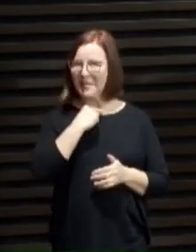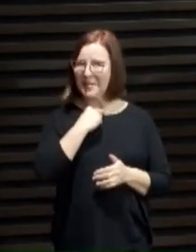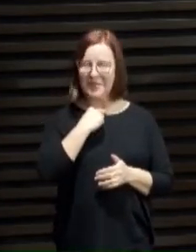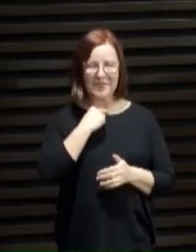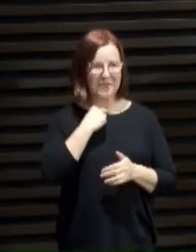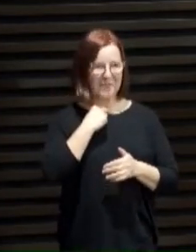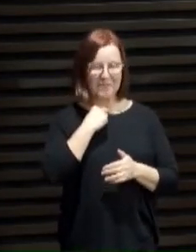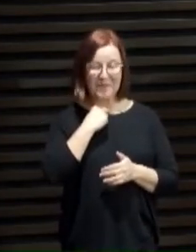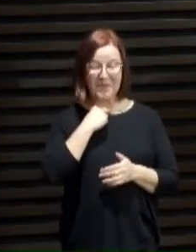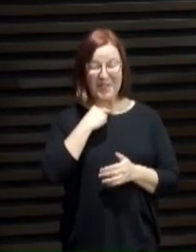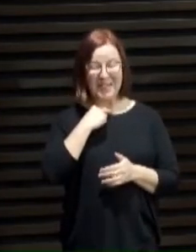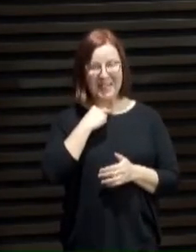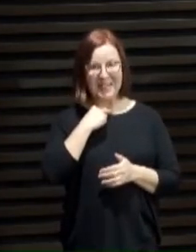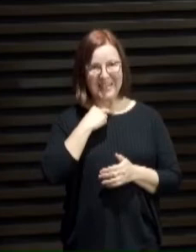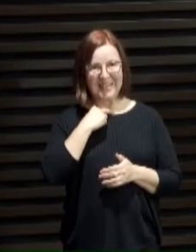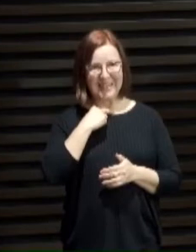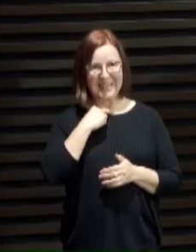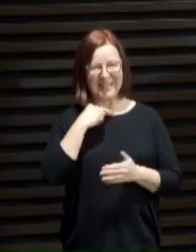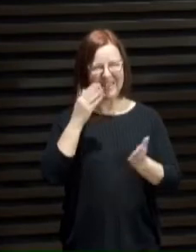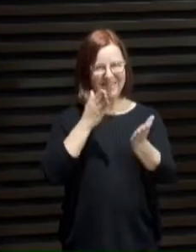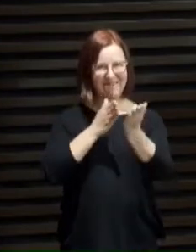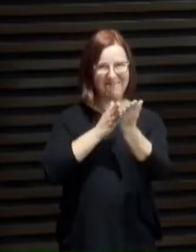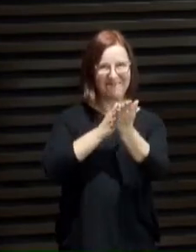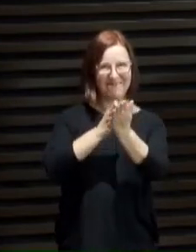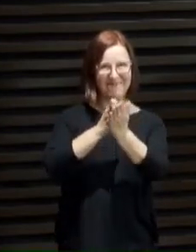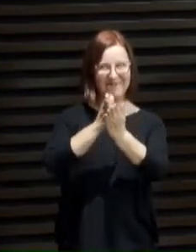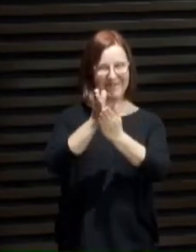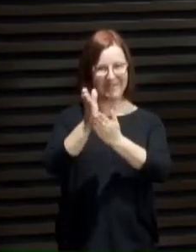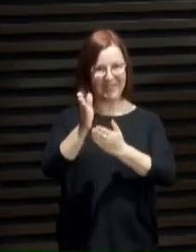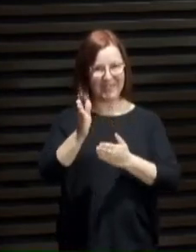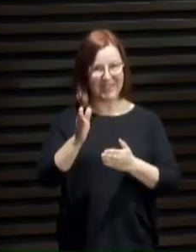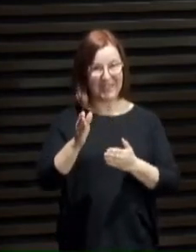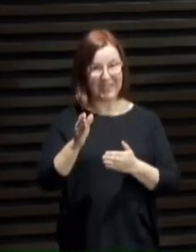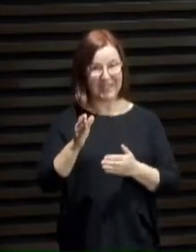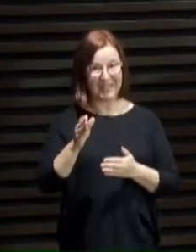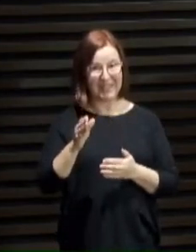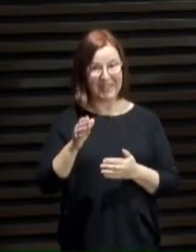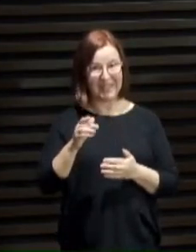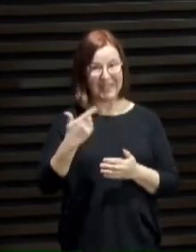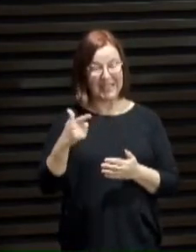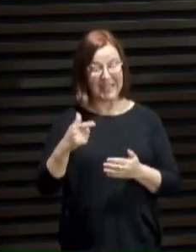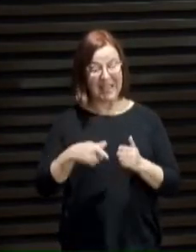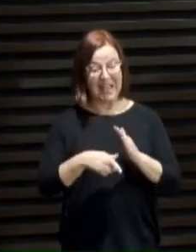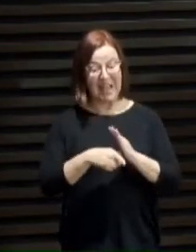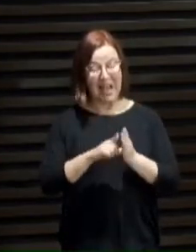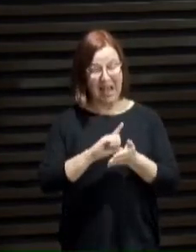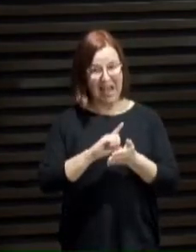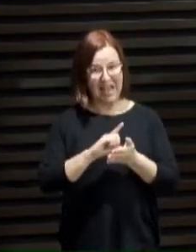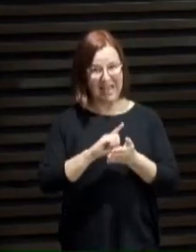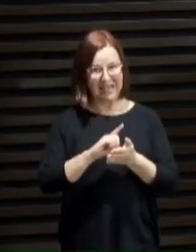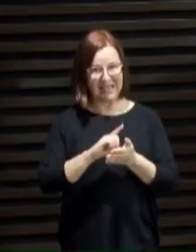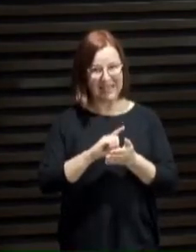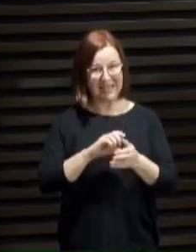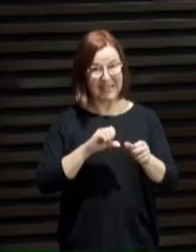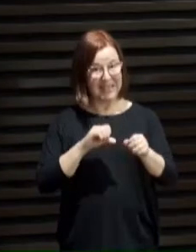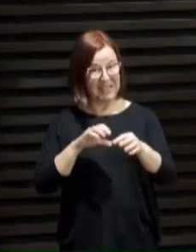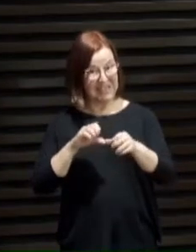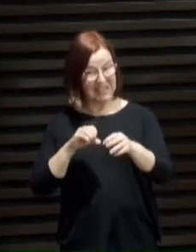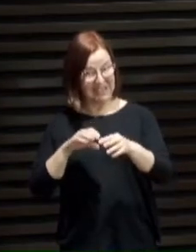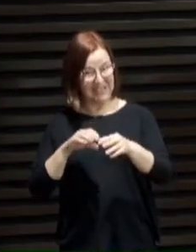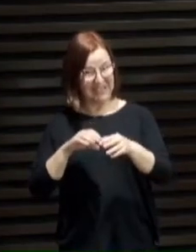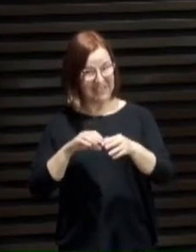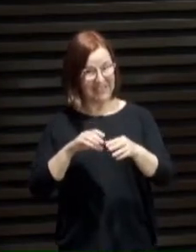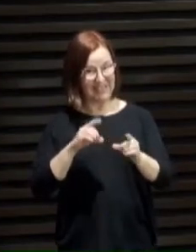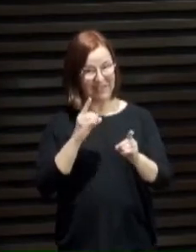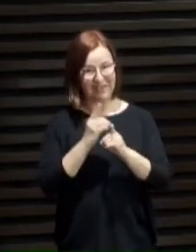dali sem antes imprimir na mente daqueles discípulos que o chamado de Deus para